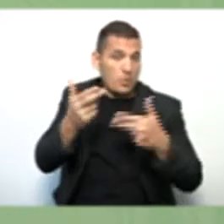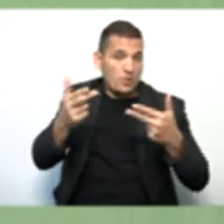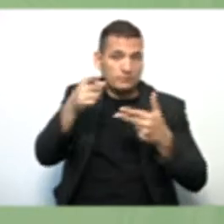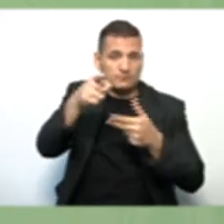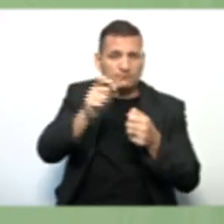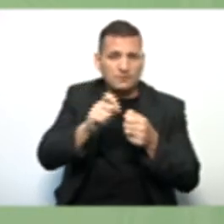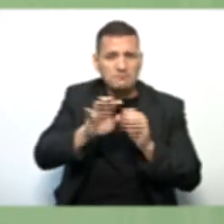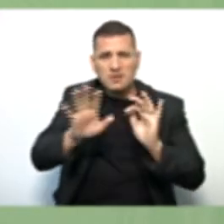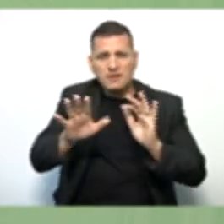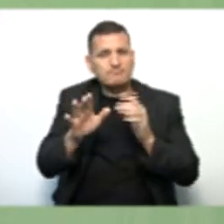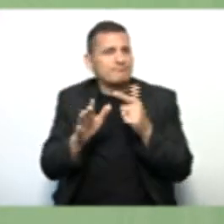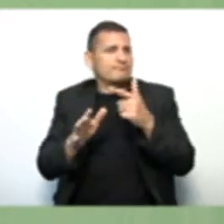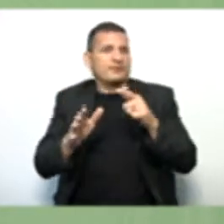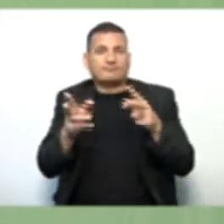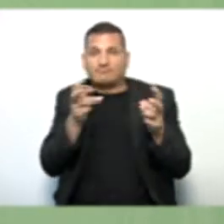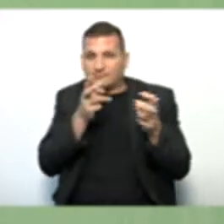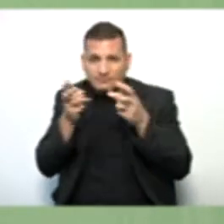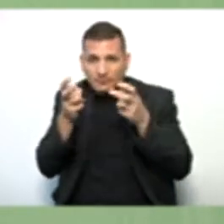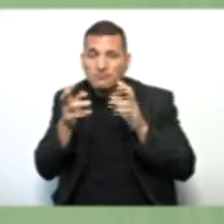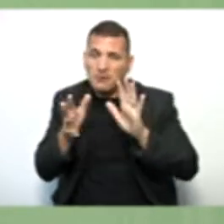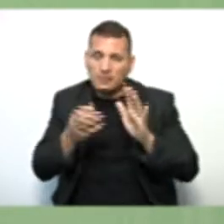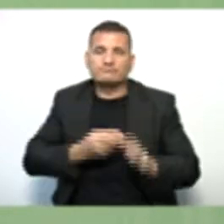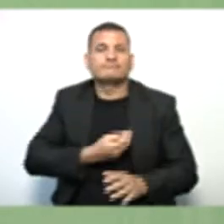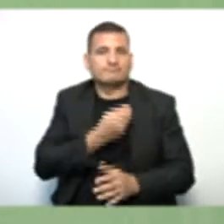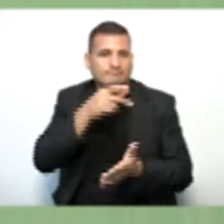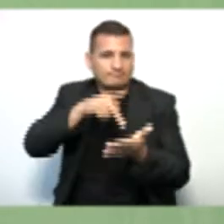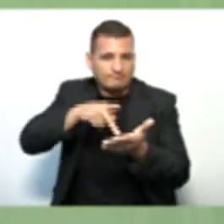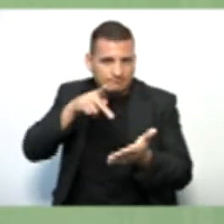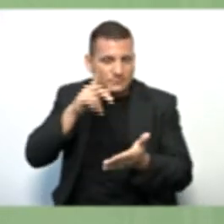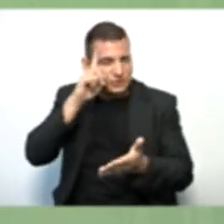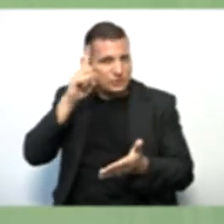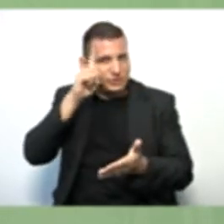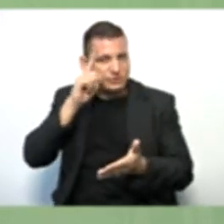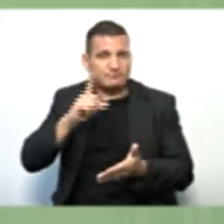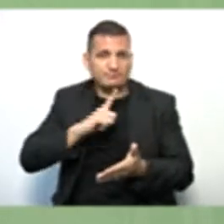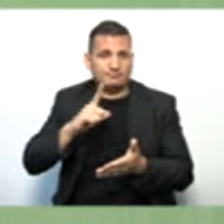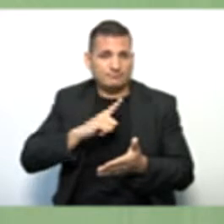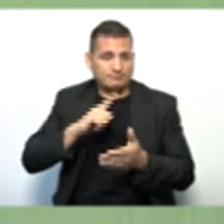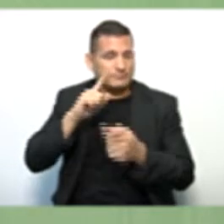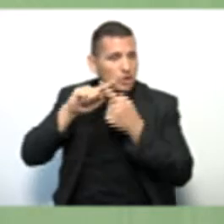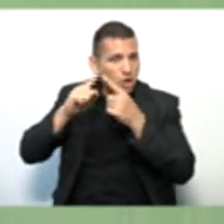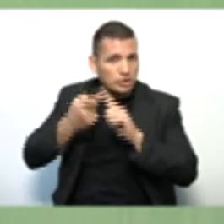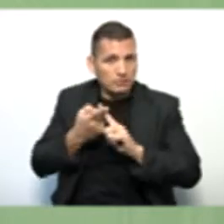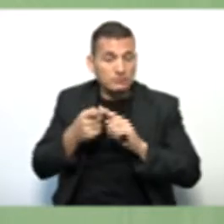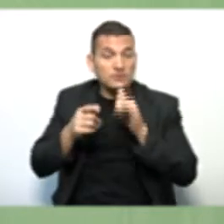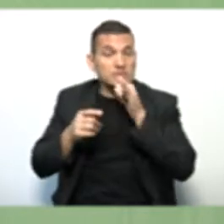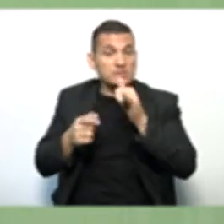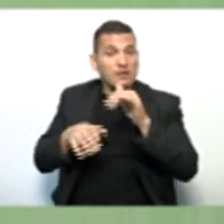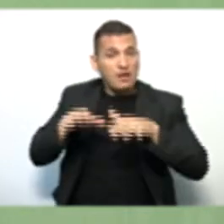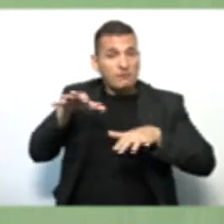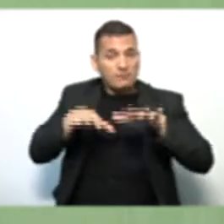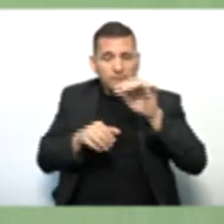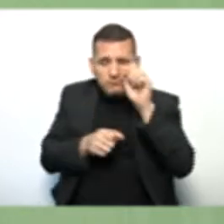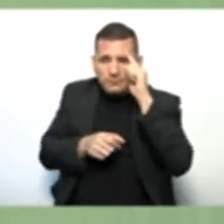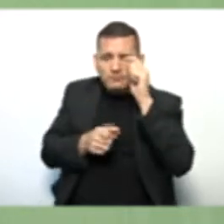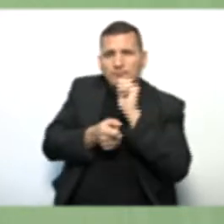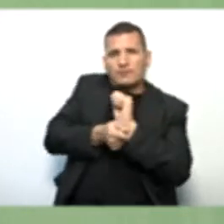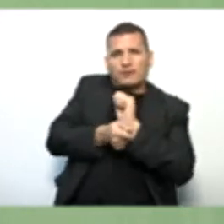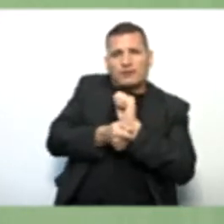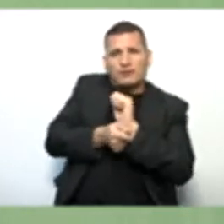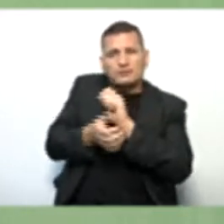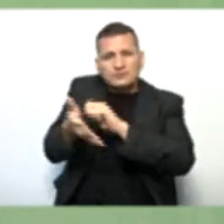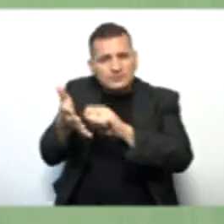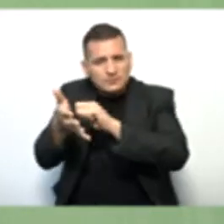faz e não percebe, mas existe no nosso dia a dia a lógica, e se a gente se parar um pouquinho para poder pensar e seguir e